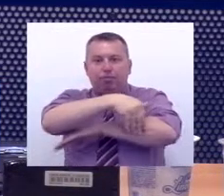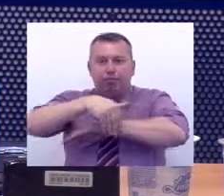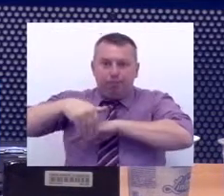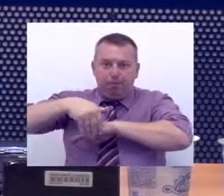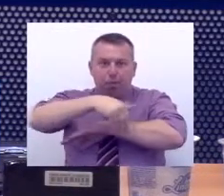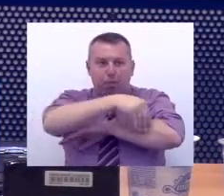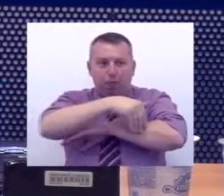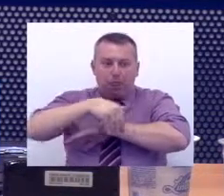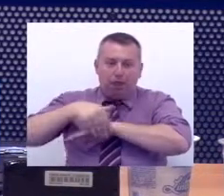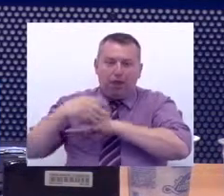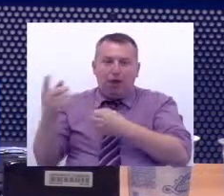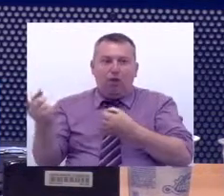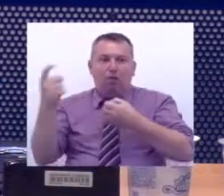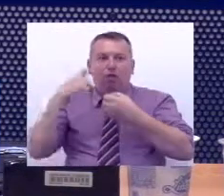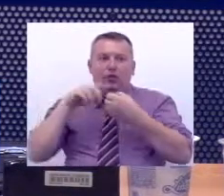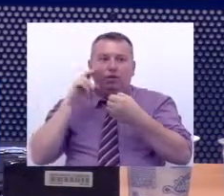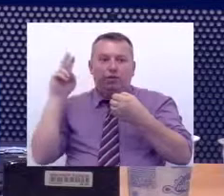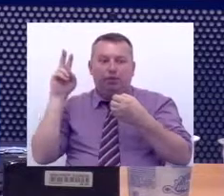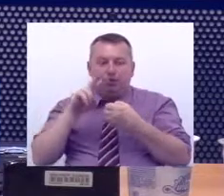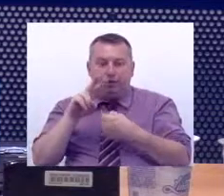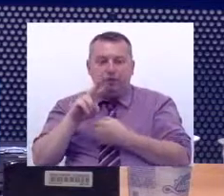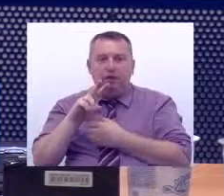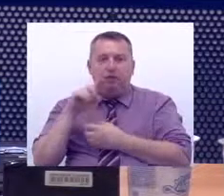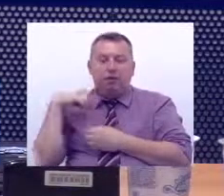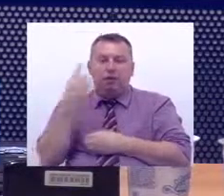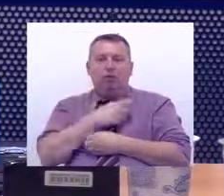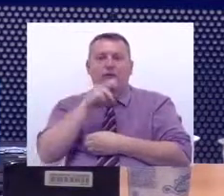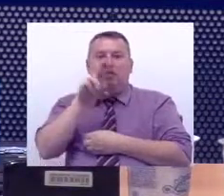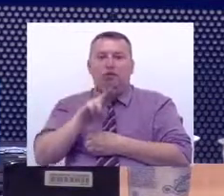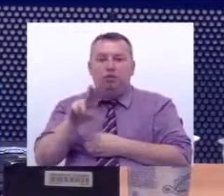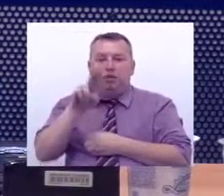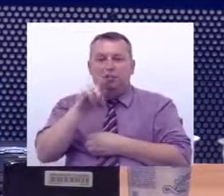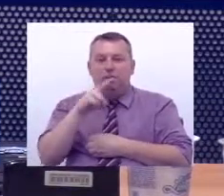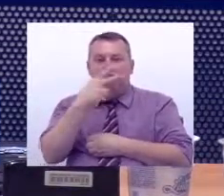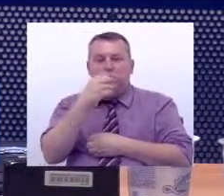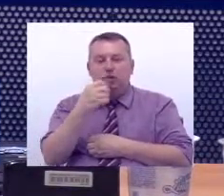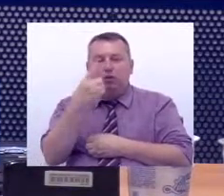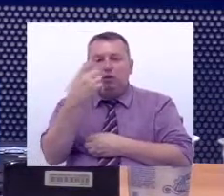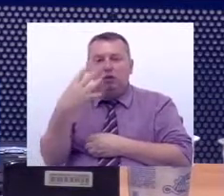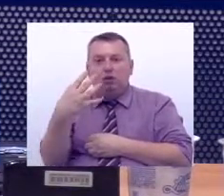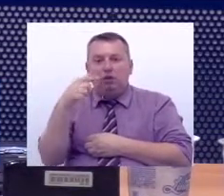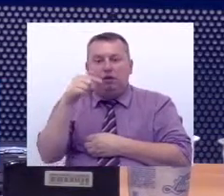o convênio prevê, nós utilizamos para 2014,